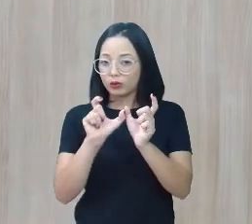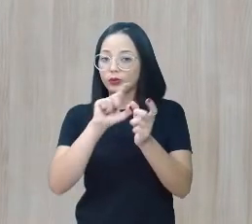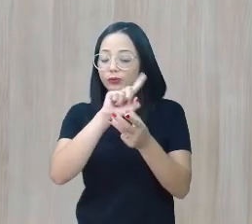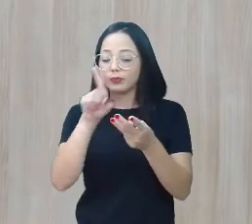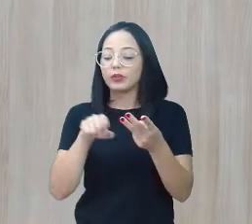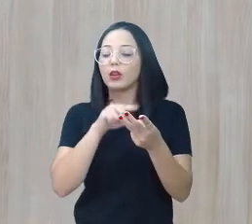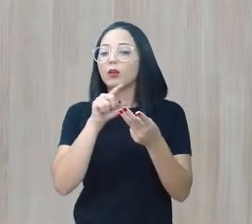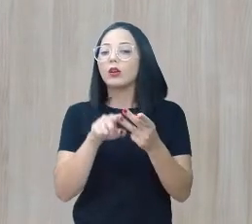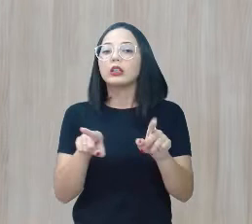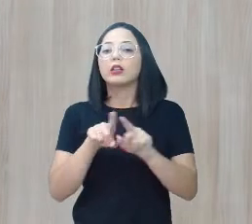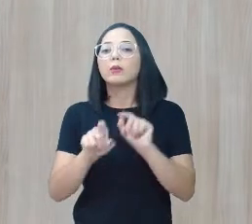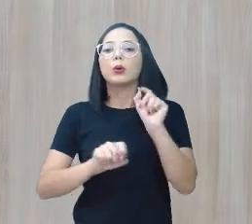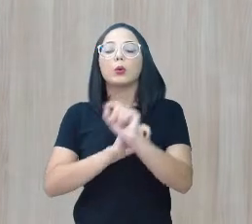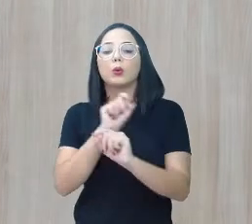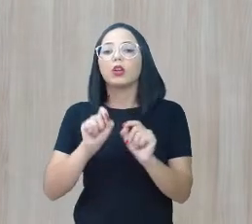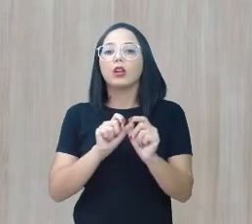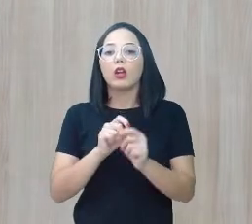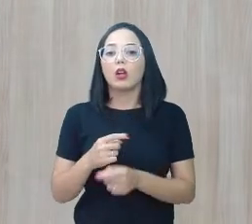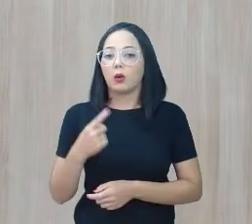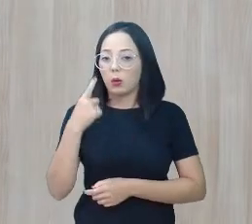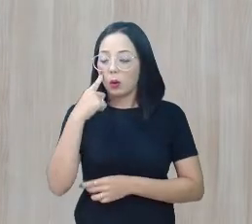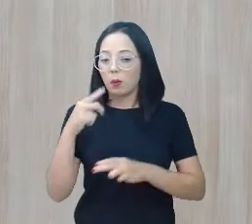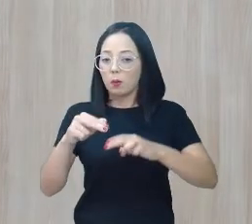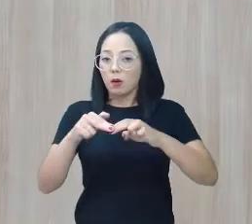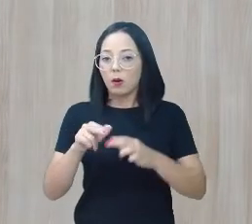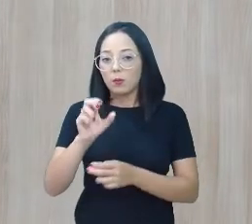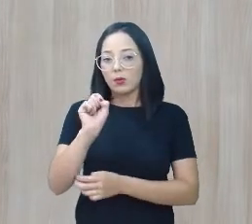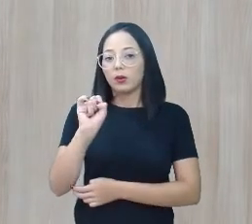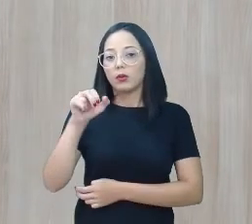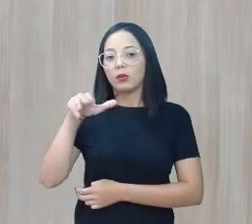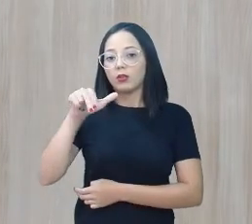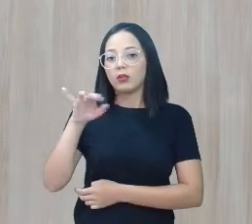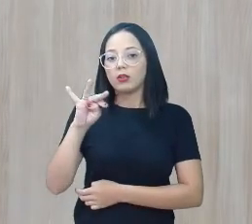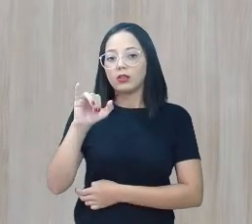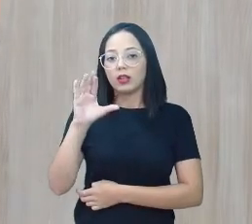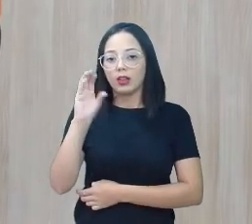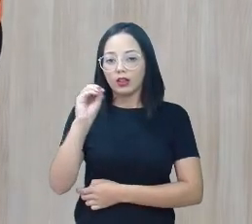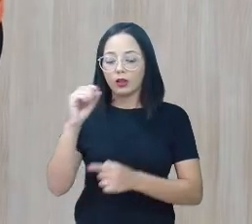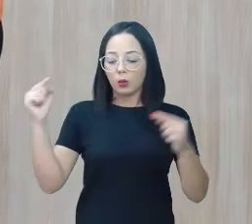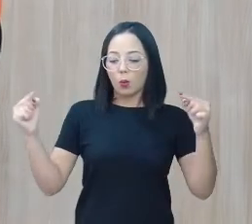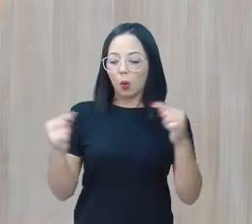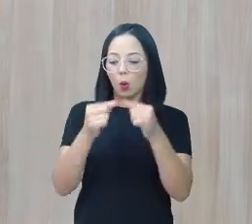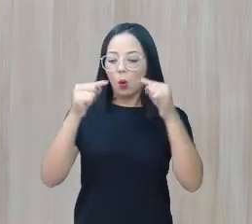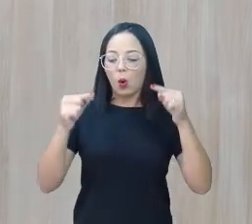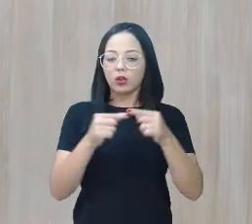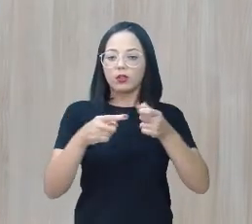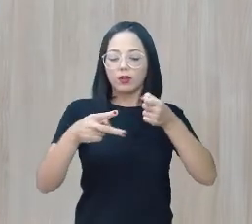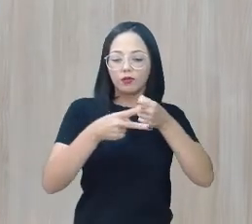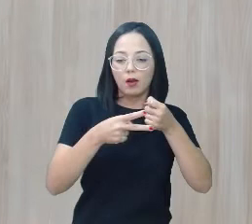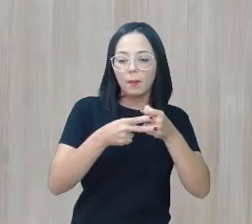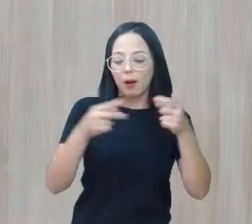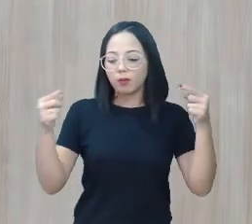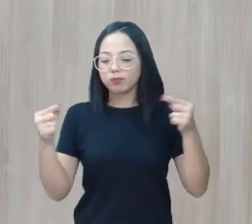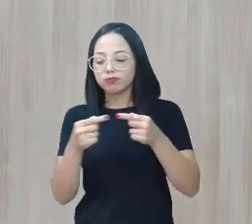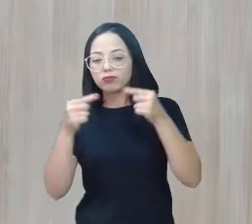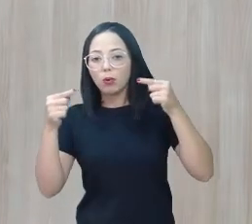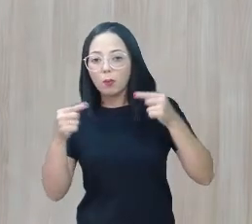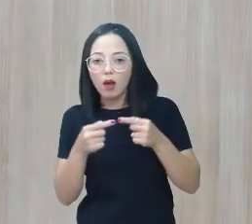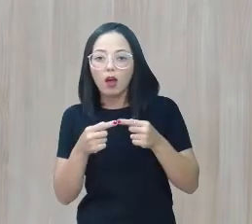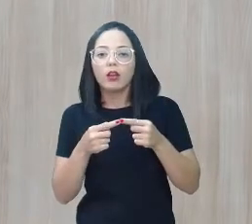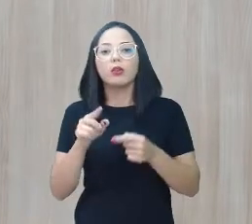morfológico, e envolve também a parte sintática, das concordâncias verbais, não é?